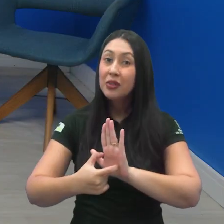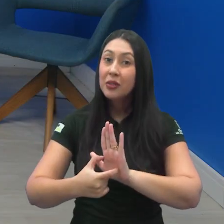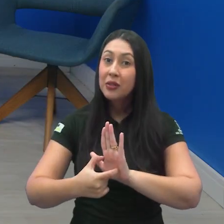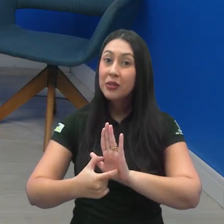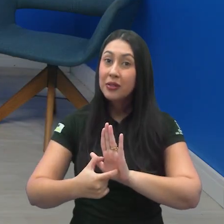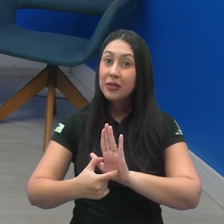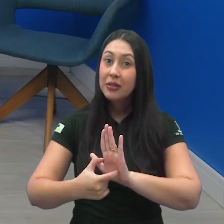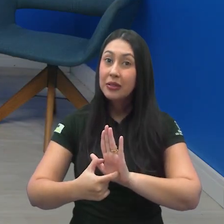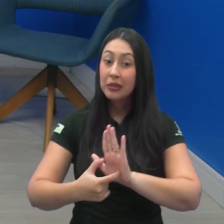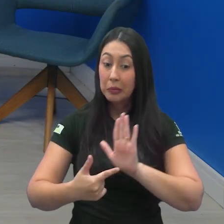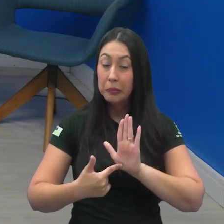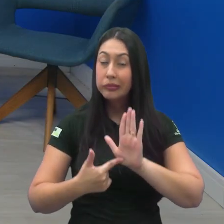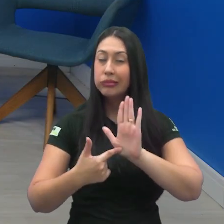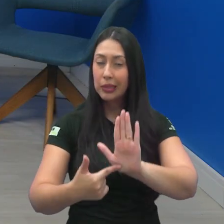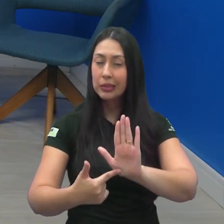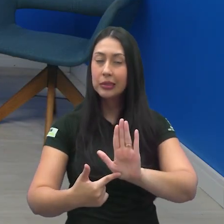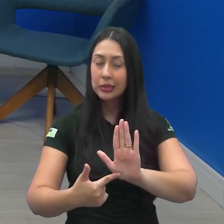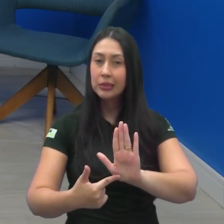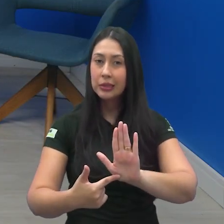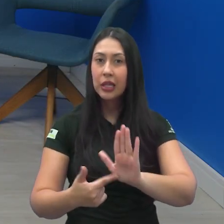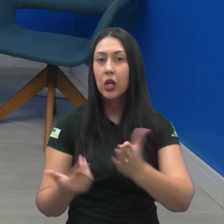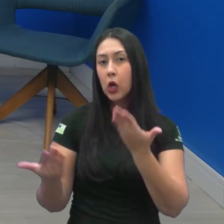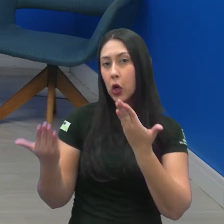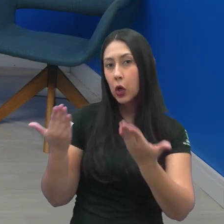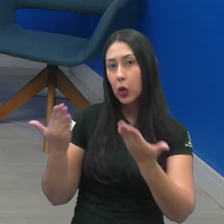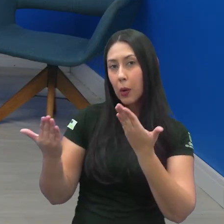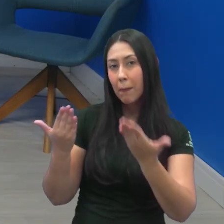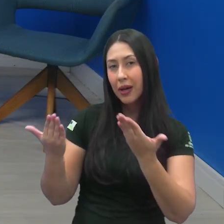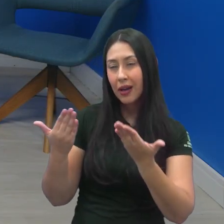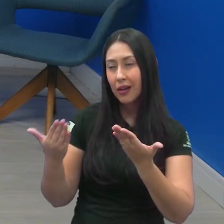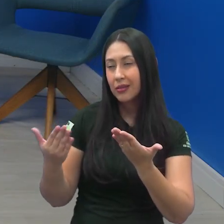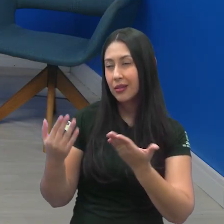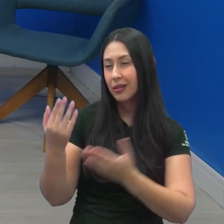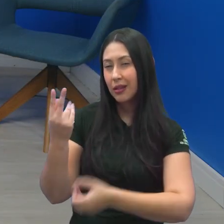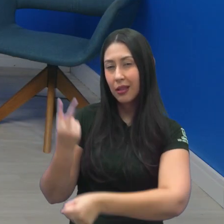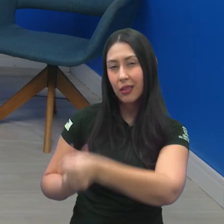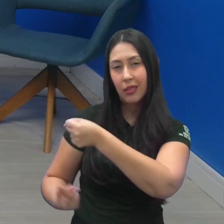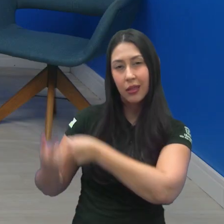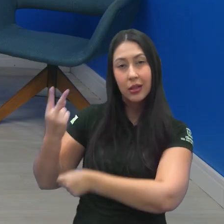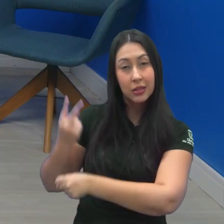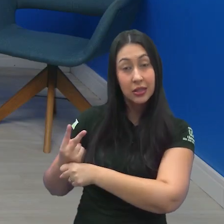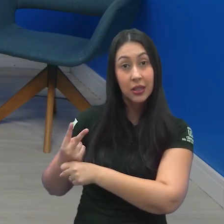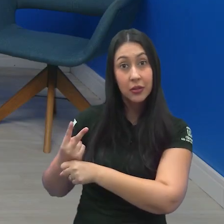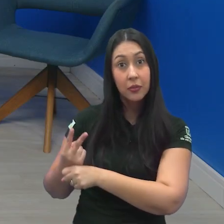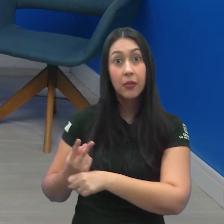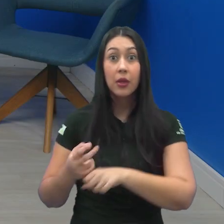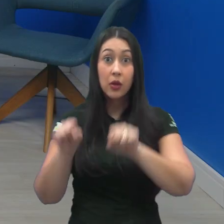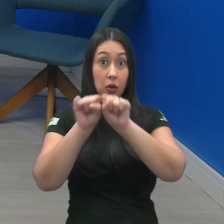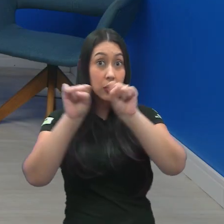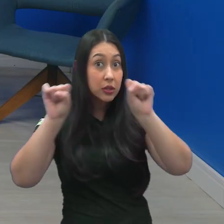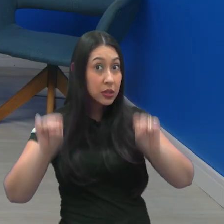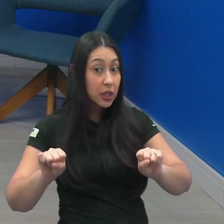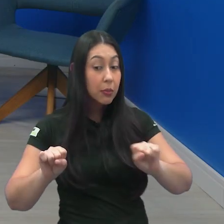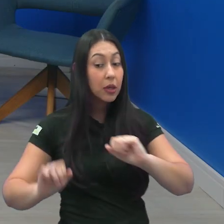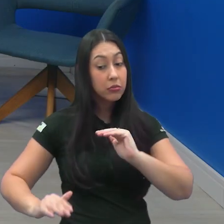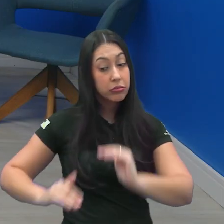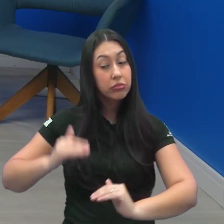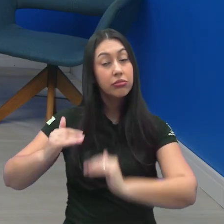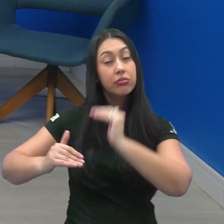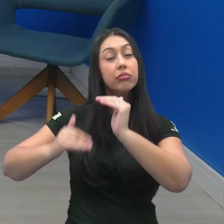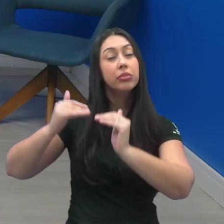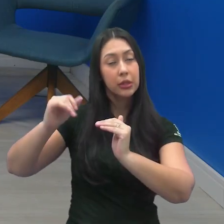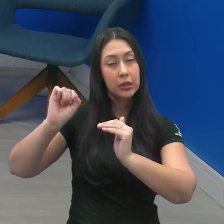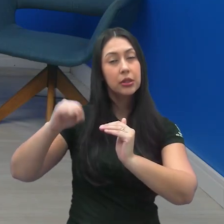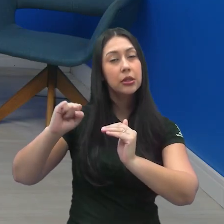nos resultados, se compararmos aí com o que ocorria há 2 anos, por exemplo. Os sistemas estão avançando junto com as